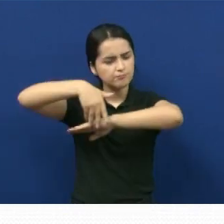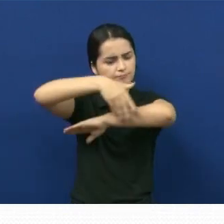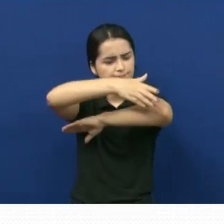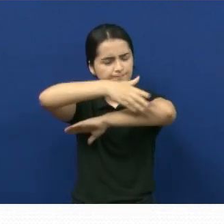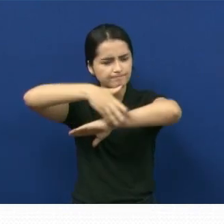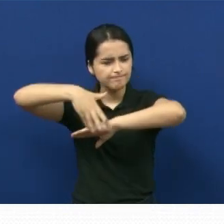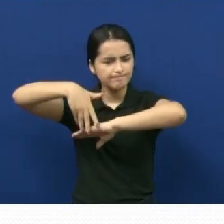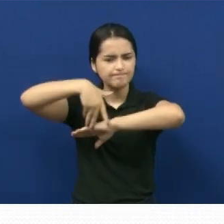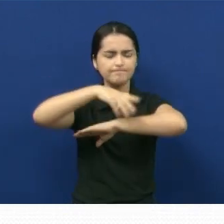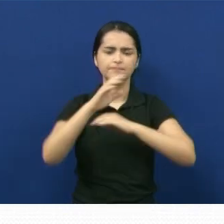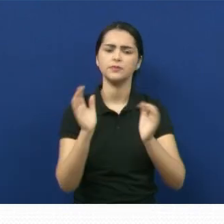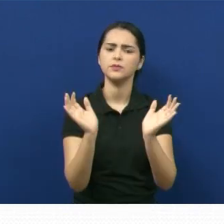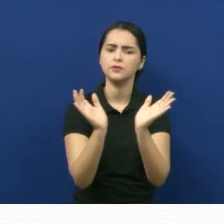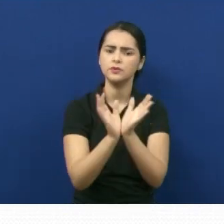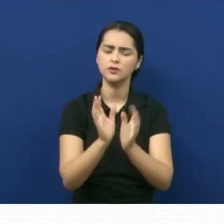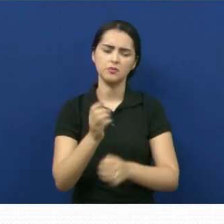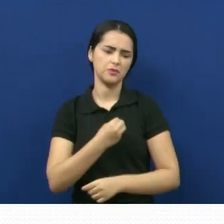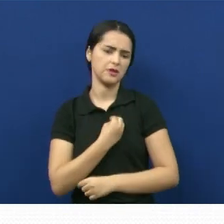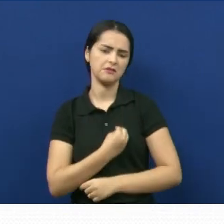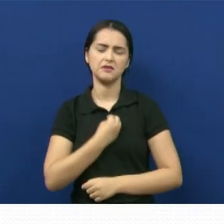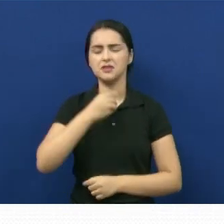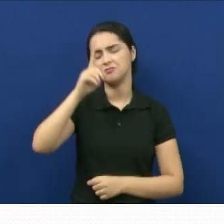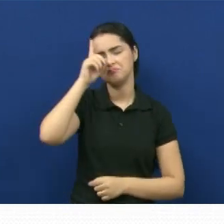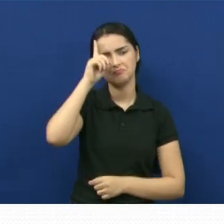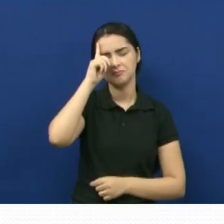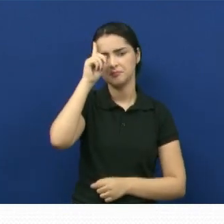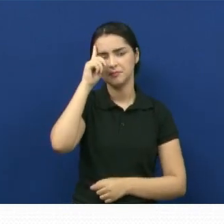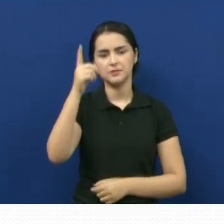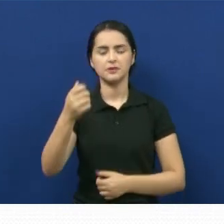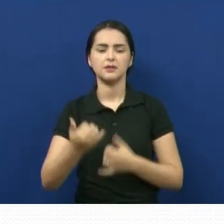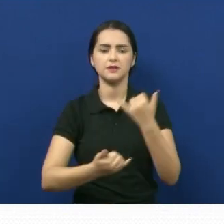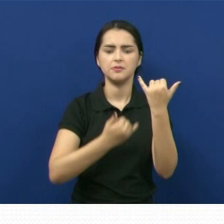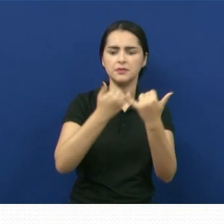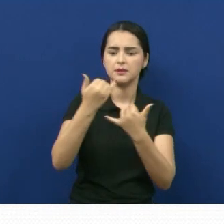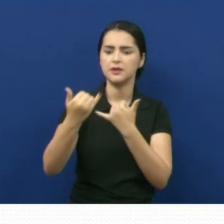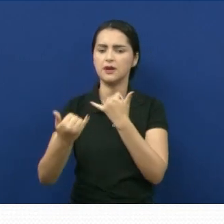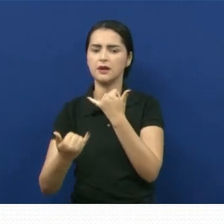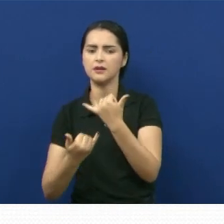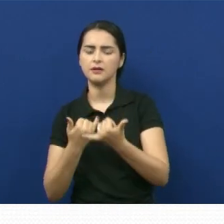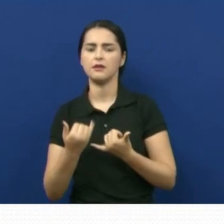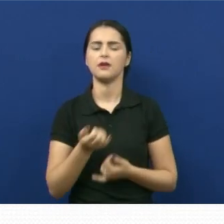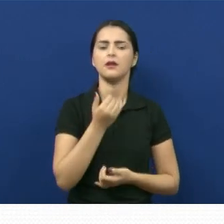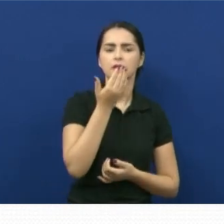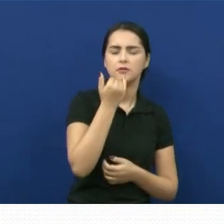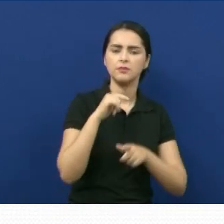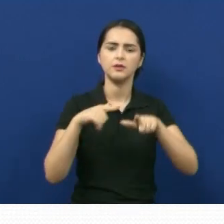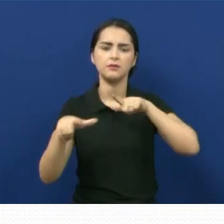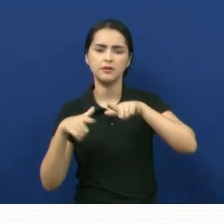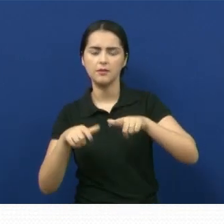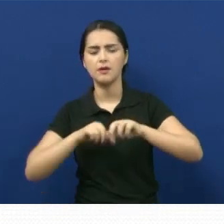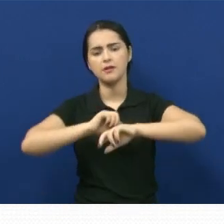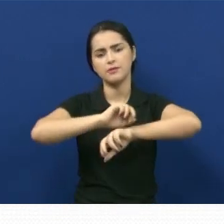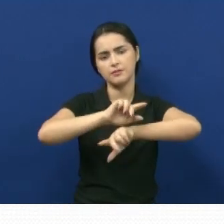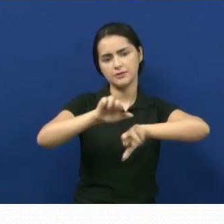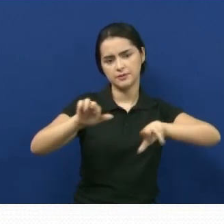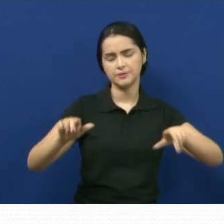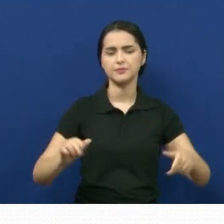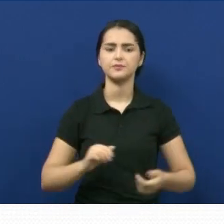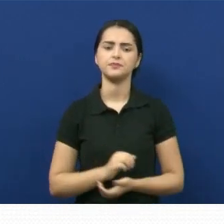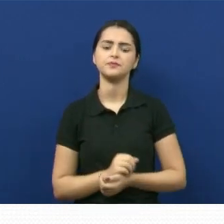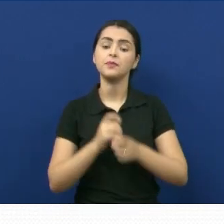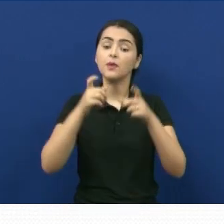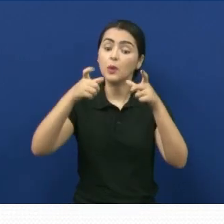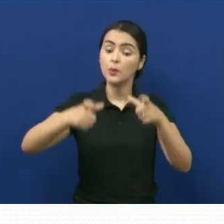áreas onde o grupo realiza suas vidas cotidianas, o lazer, a subsistência, né? Então, o lugar, ele é o